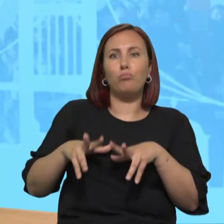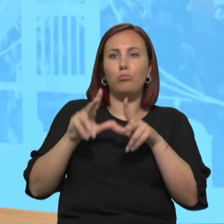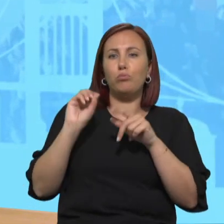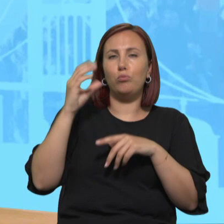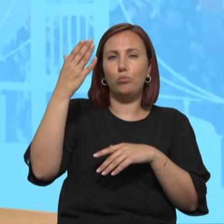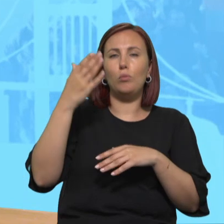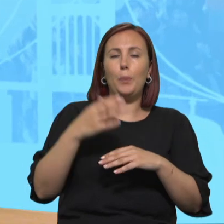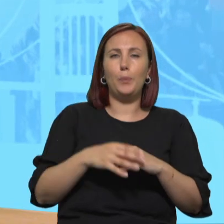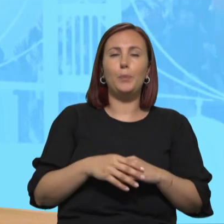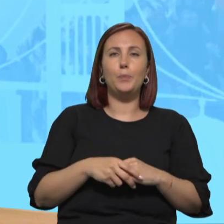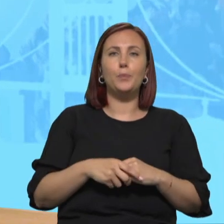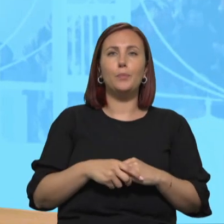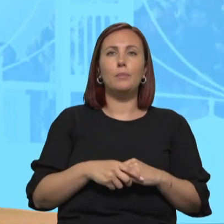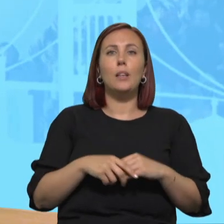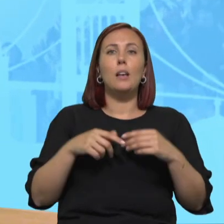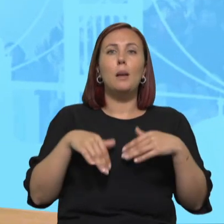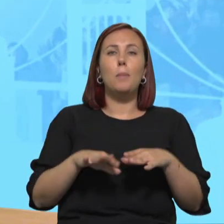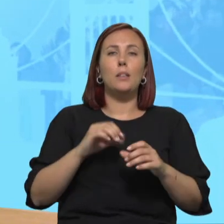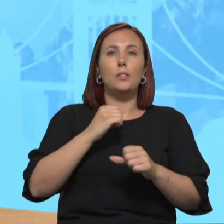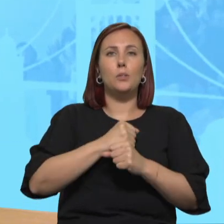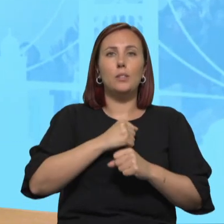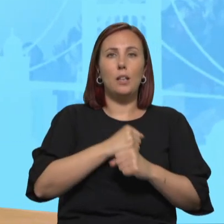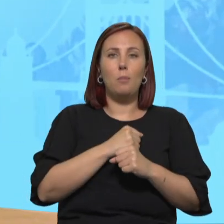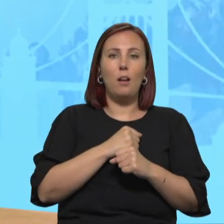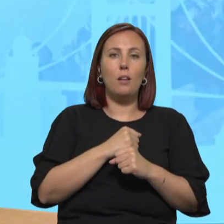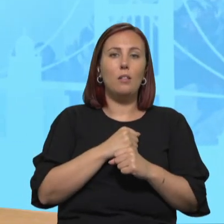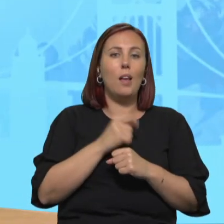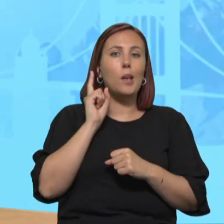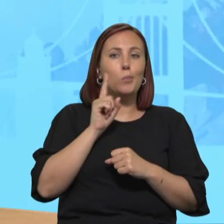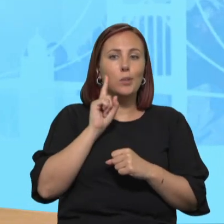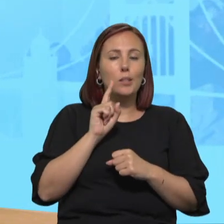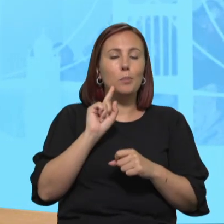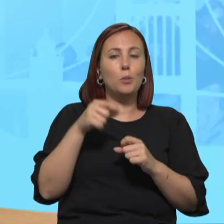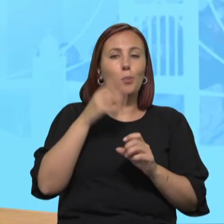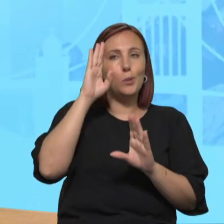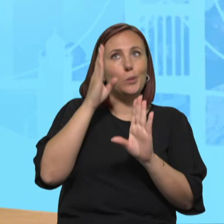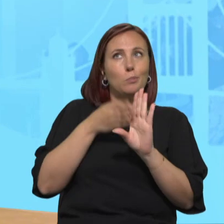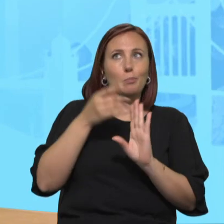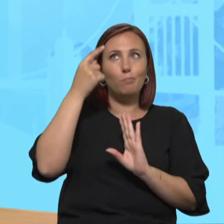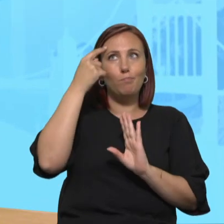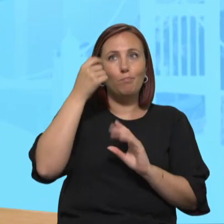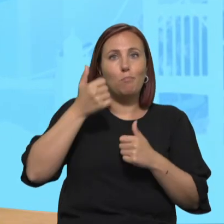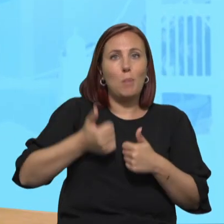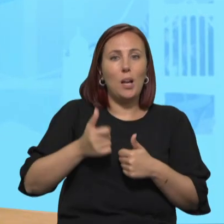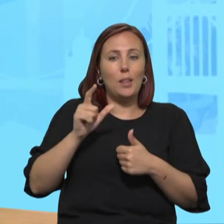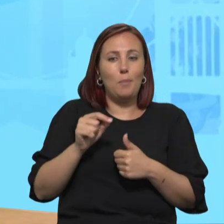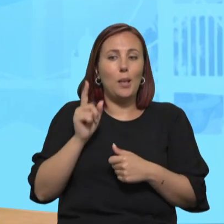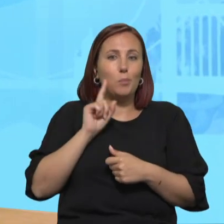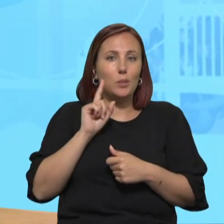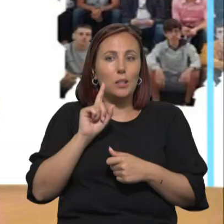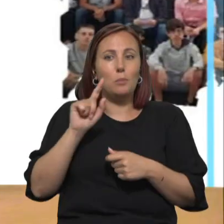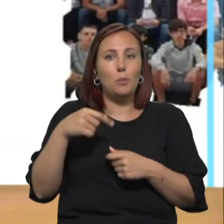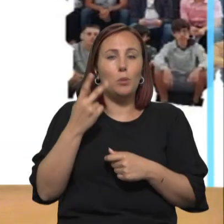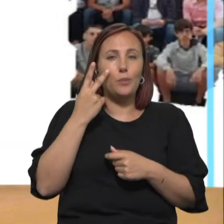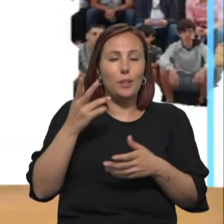Porém, esta questão do trabalho é crucial para o bem-estar psicológico também da pessoa e para a motivar na vida.